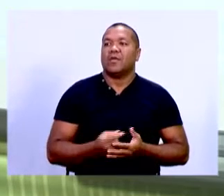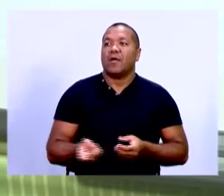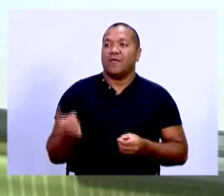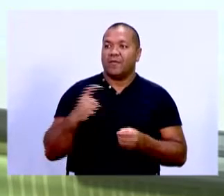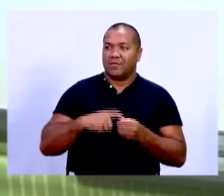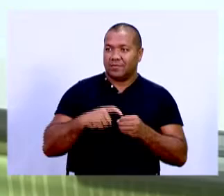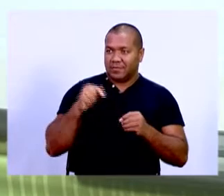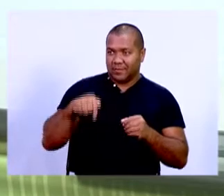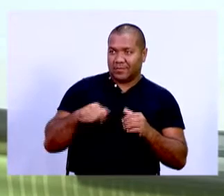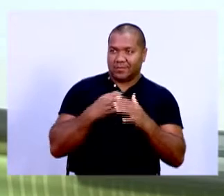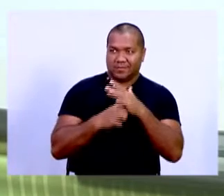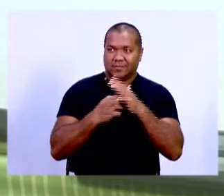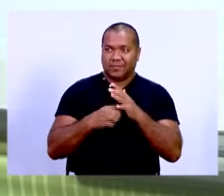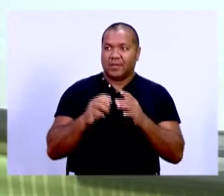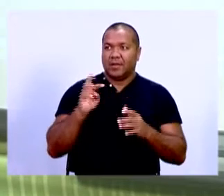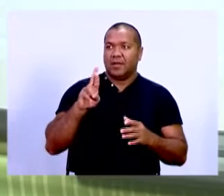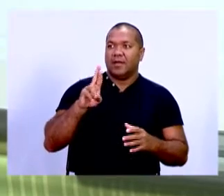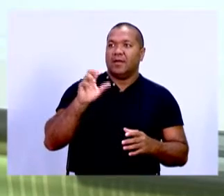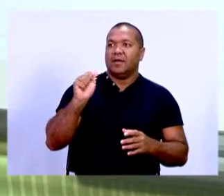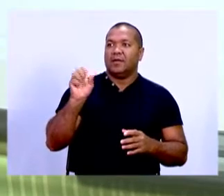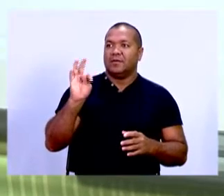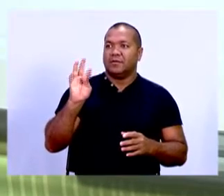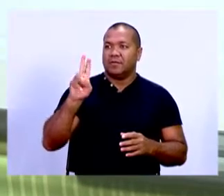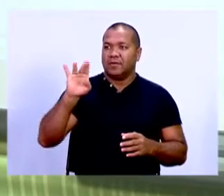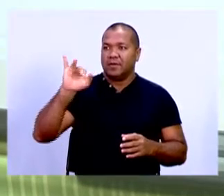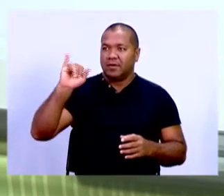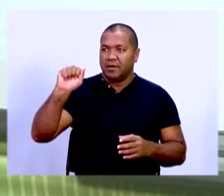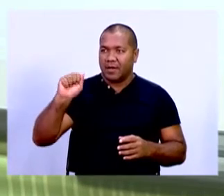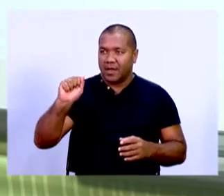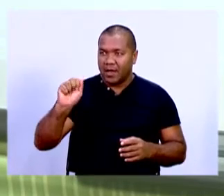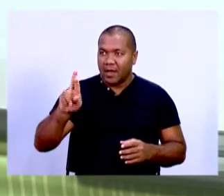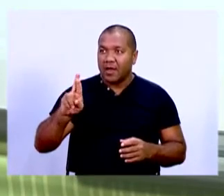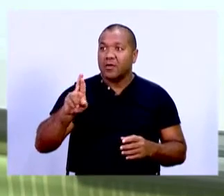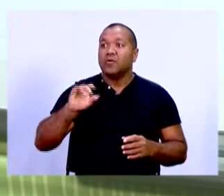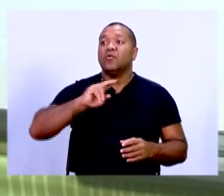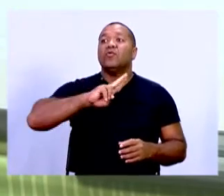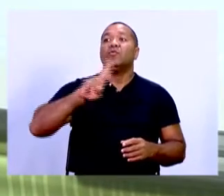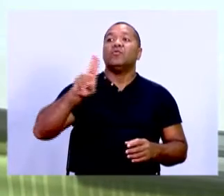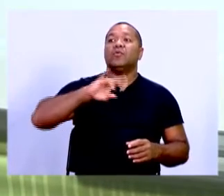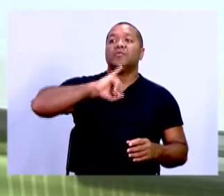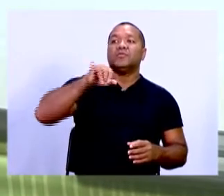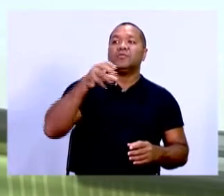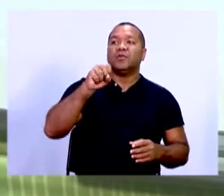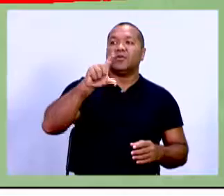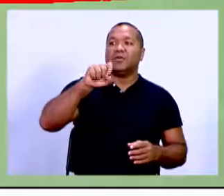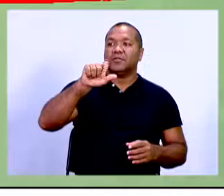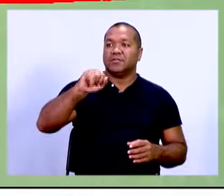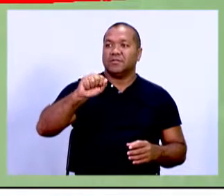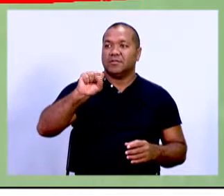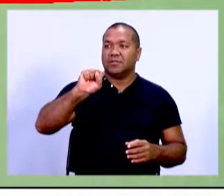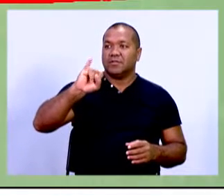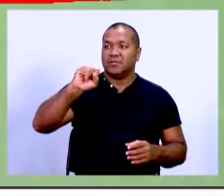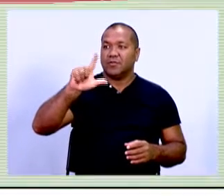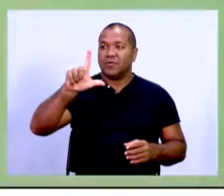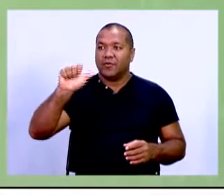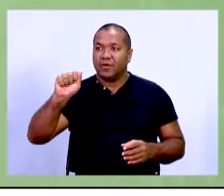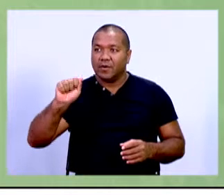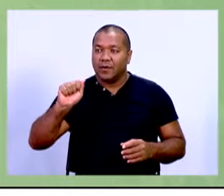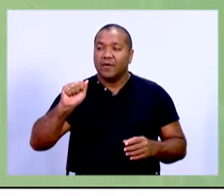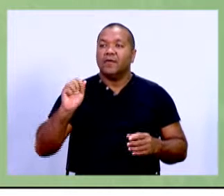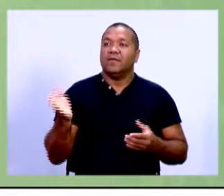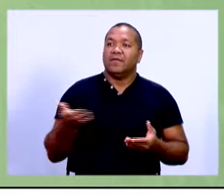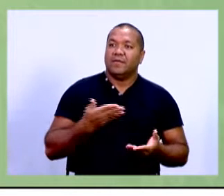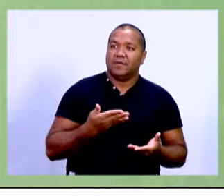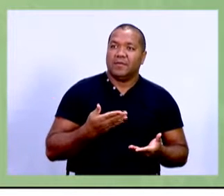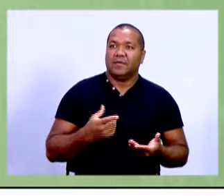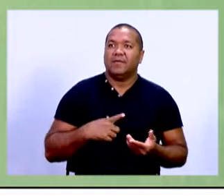nossa empresa Resfriar, e o nome do nosso cliente é Jorge da Silva, certo? Vamos lá. Nós vimos